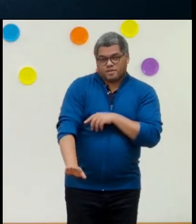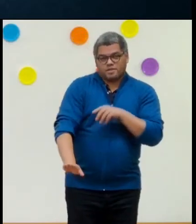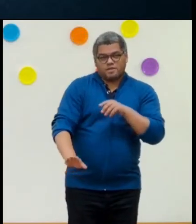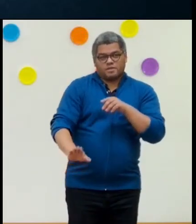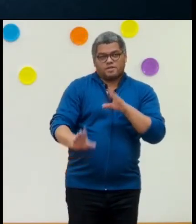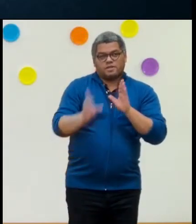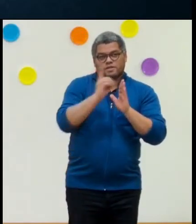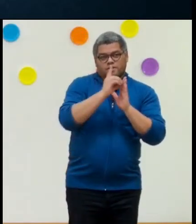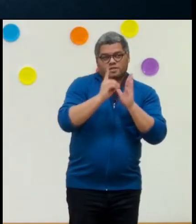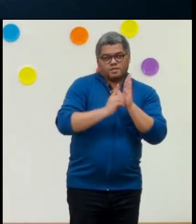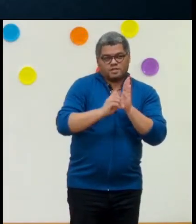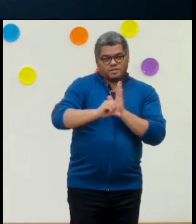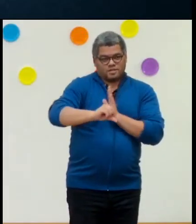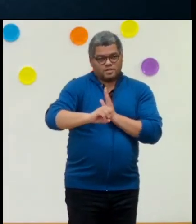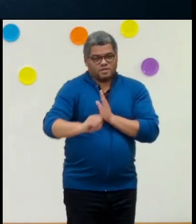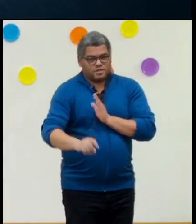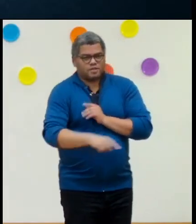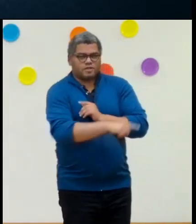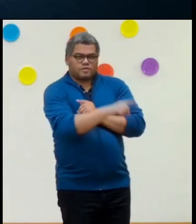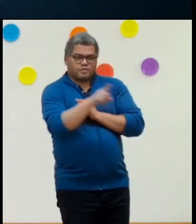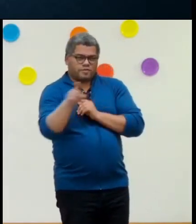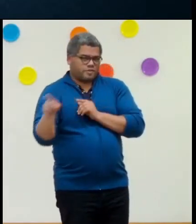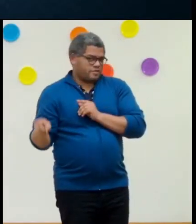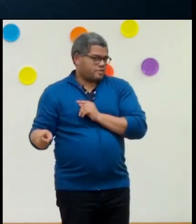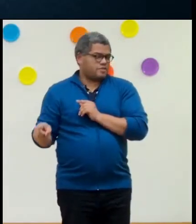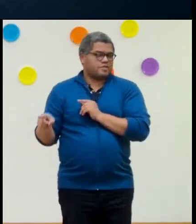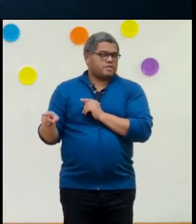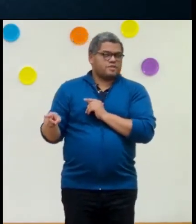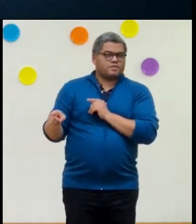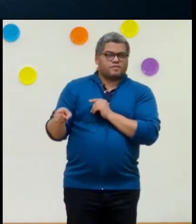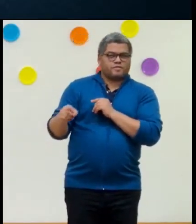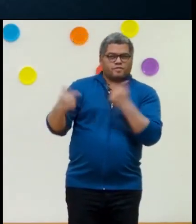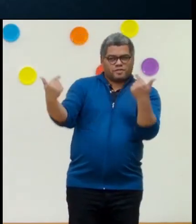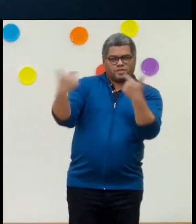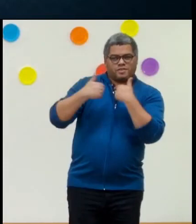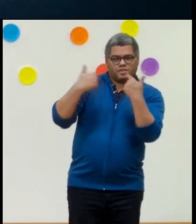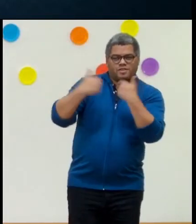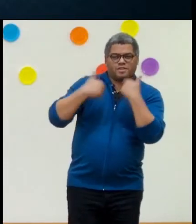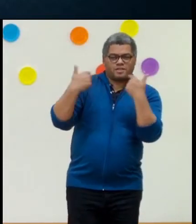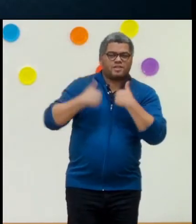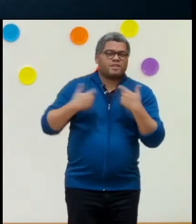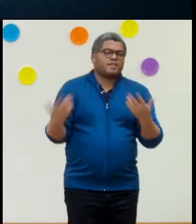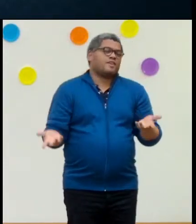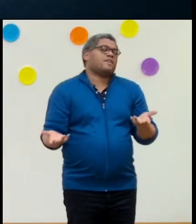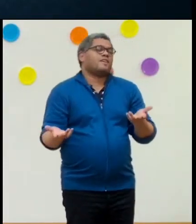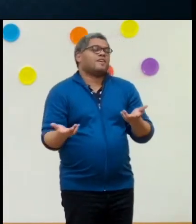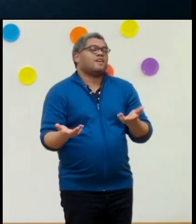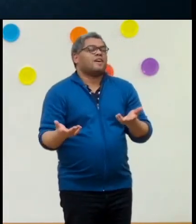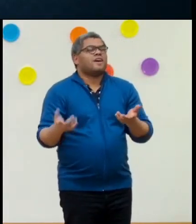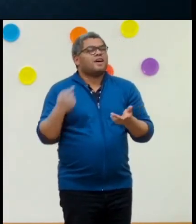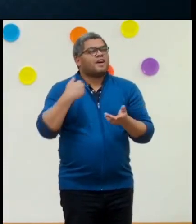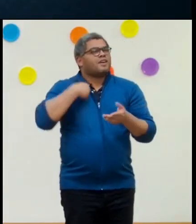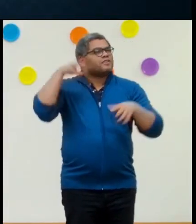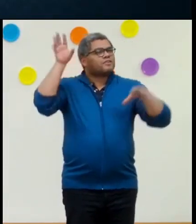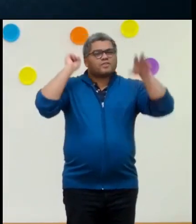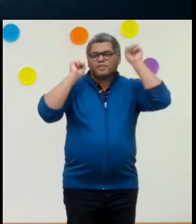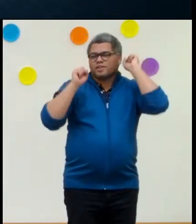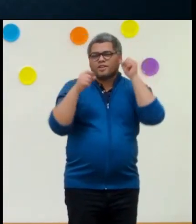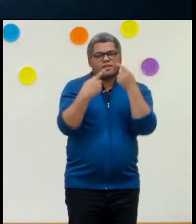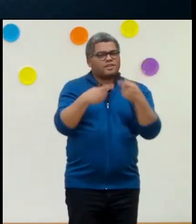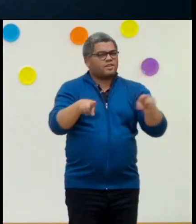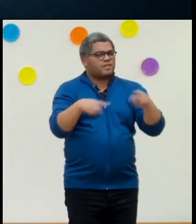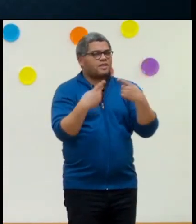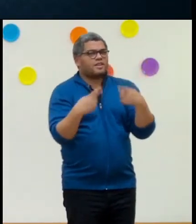me zoar depois, mas tudo bem. Eu cresci ouvindo, tô fazendo amor com outra pessoa, mas meu coração vai ser para sempre